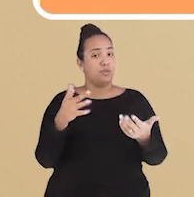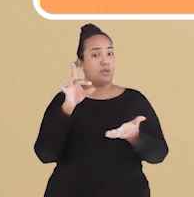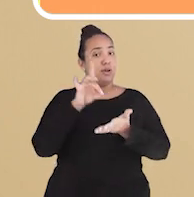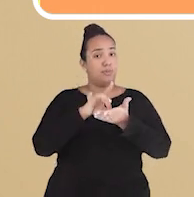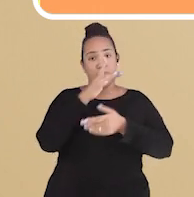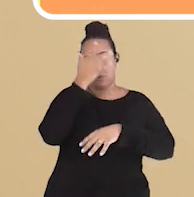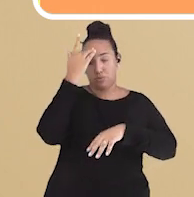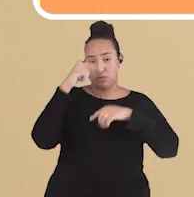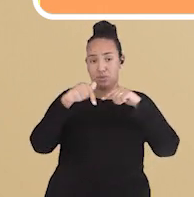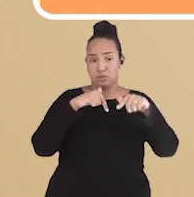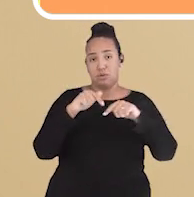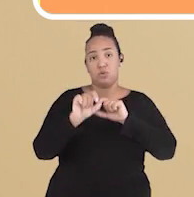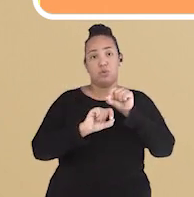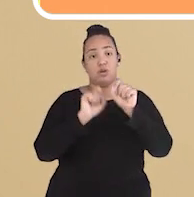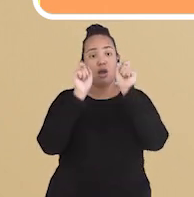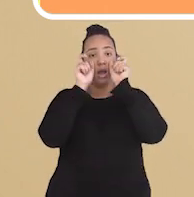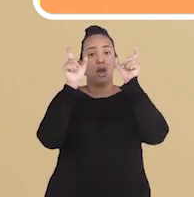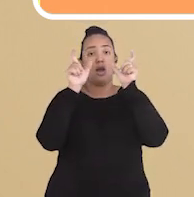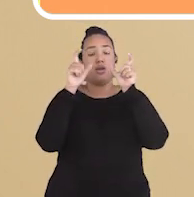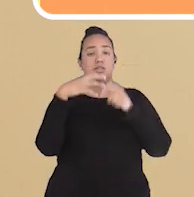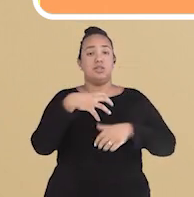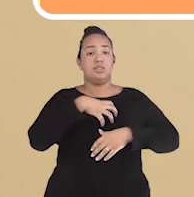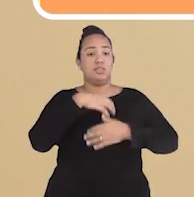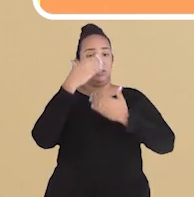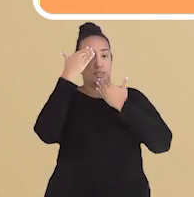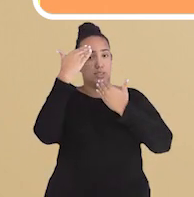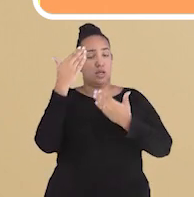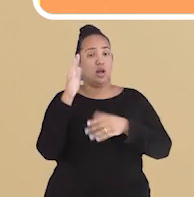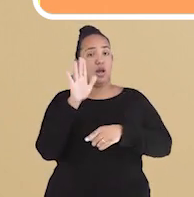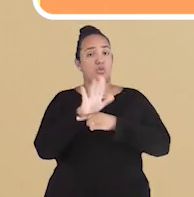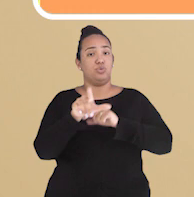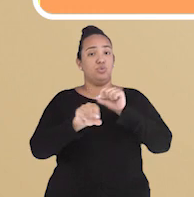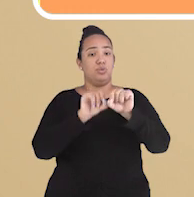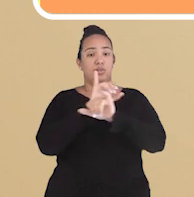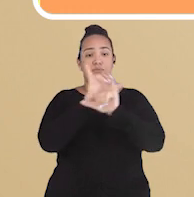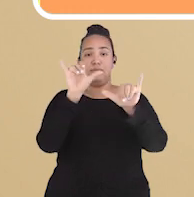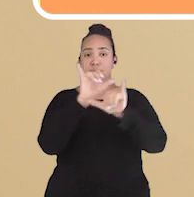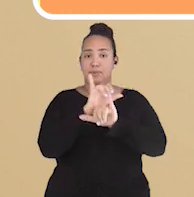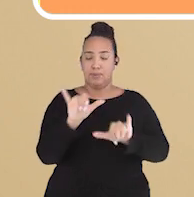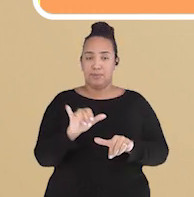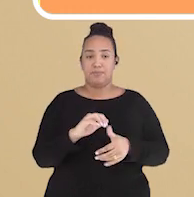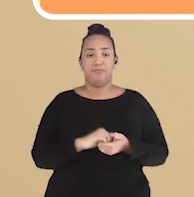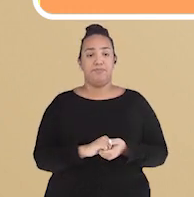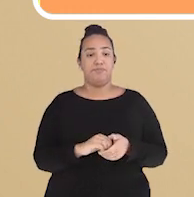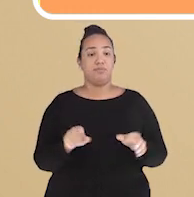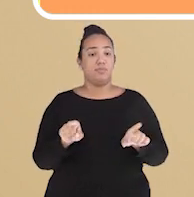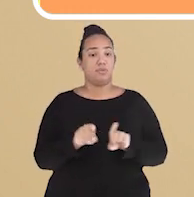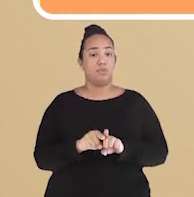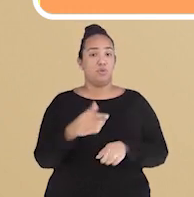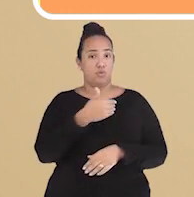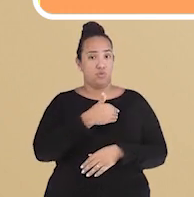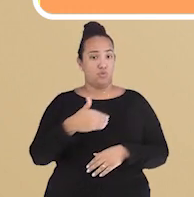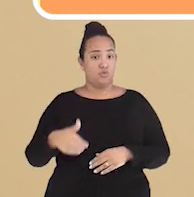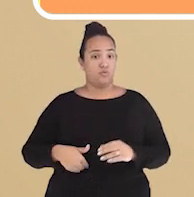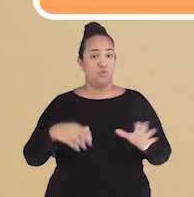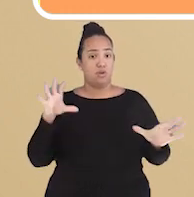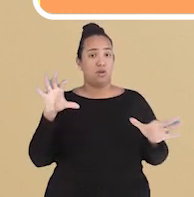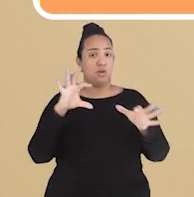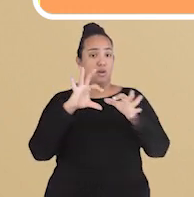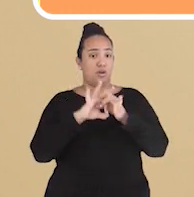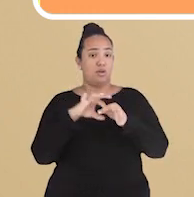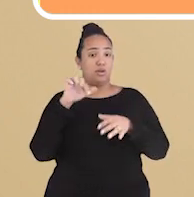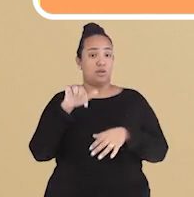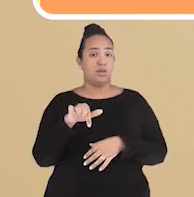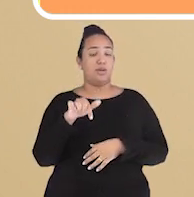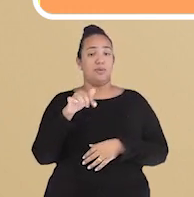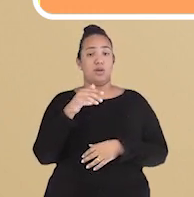de despertar sentimento de gratidão com a ajuda da propaganda. O governo vinculou a imagem de Vargas com o pai dos pobres